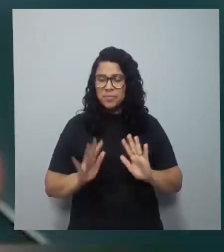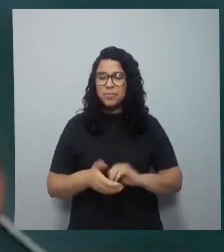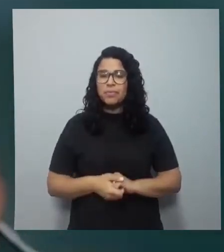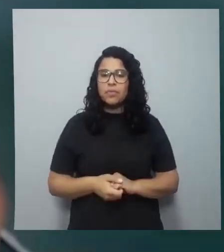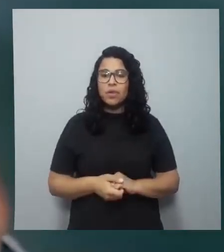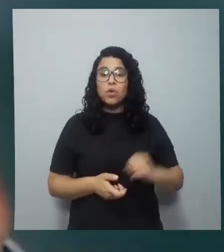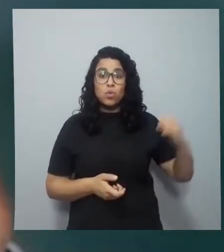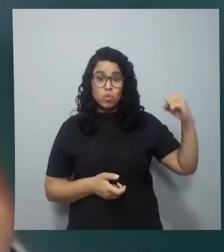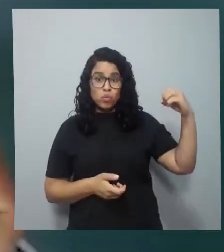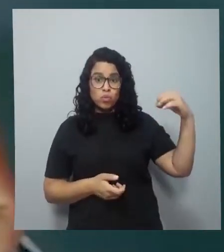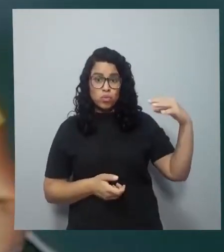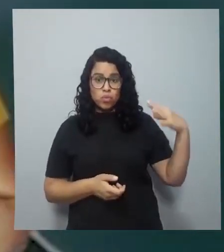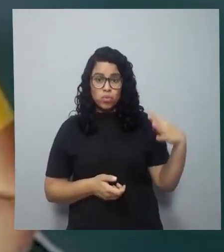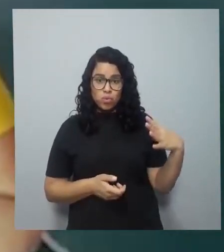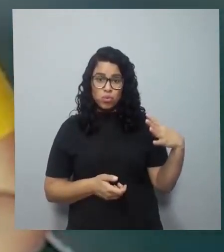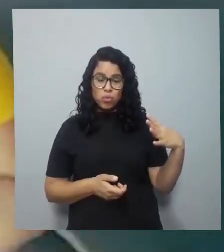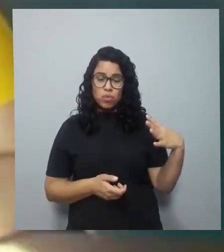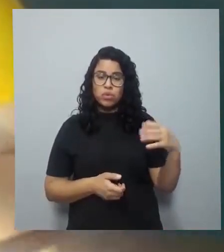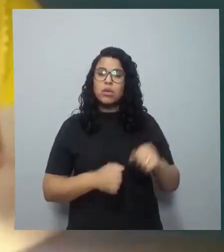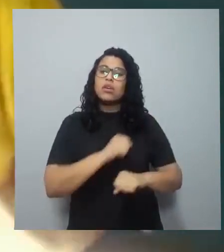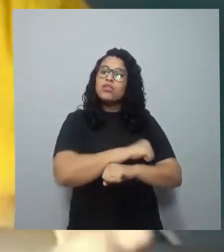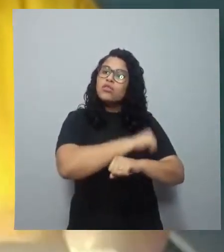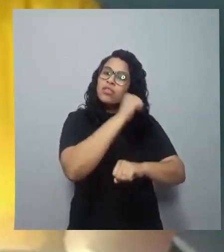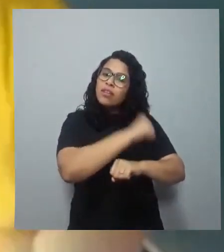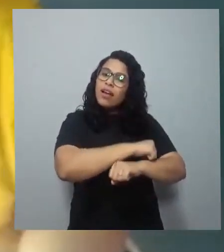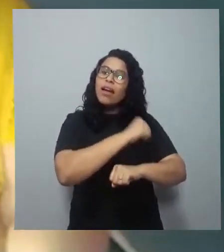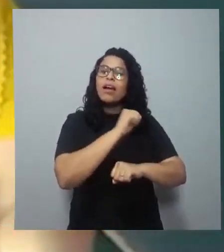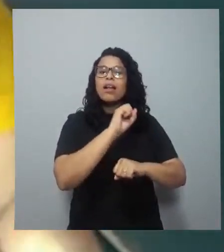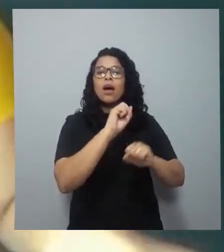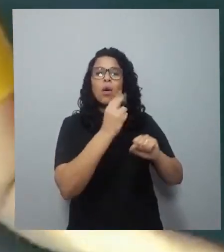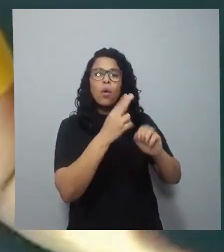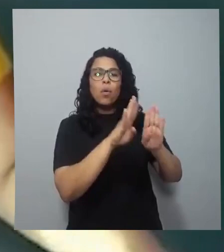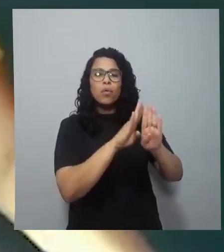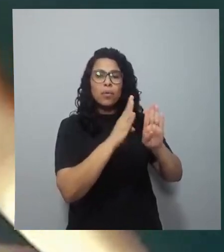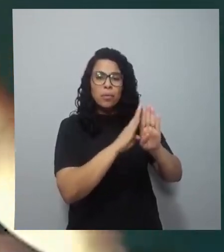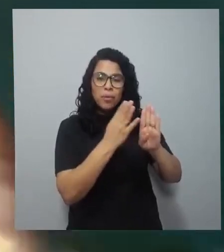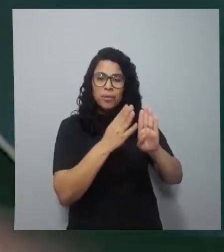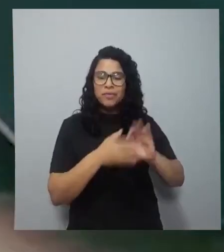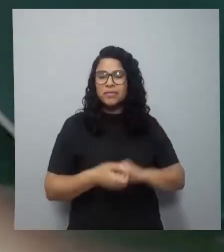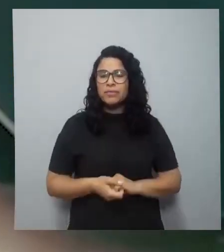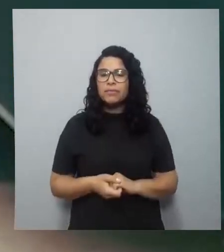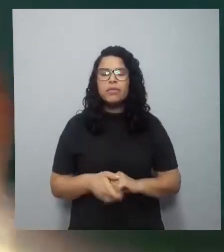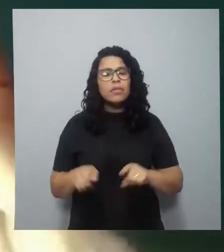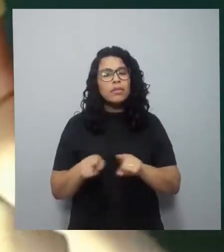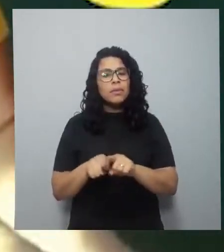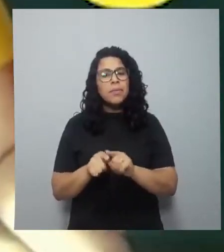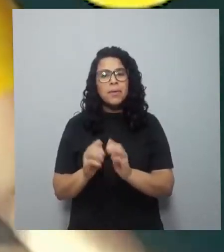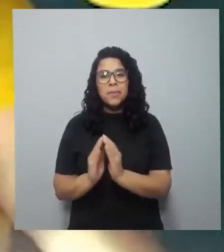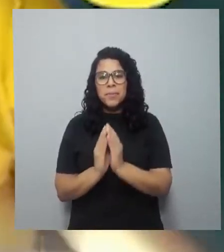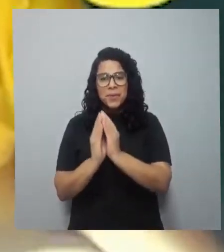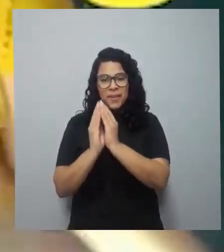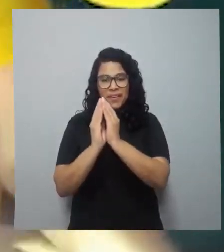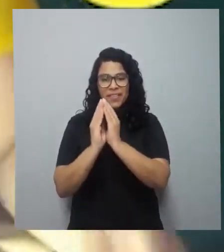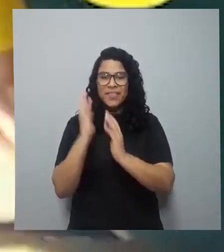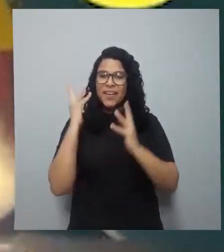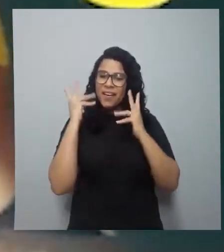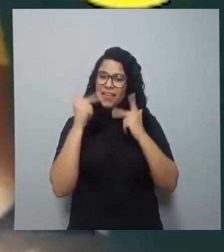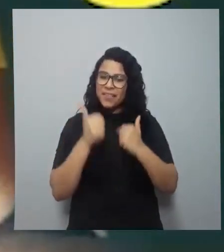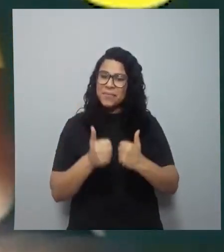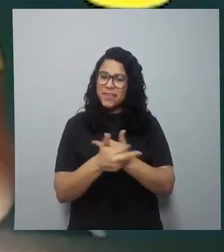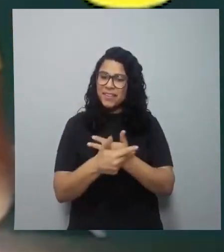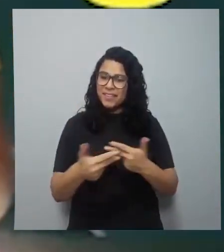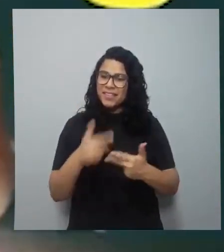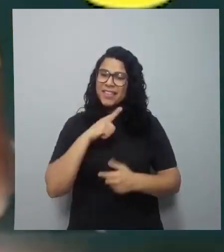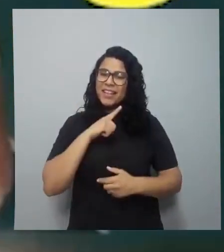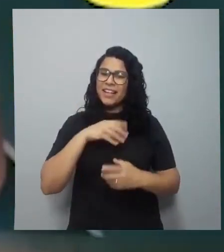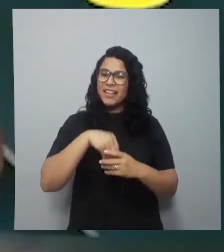Um pouco de luz que venha da janela, da porta, no quintal e bonequinhos de animais que você